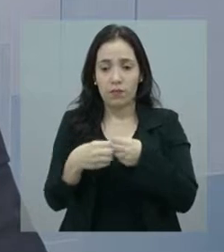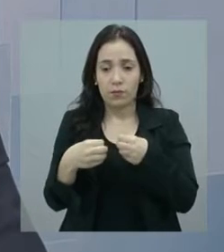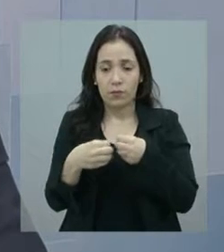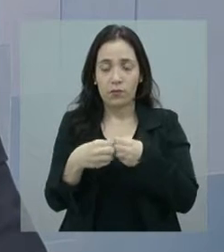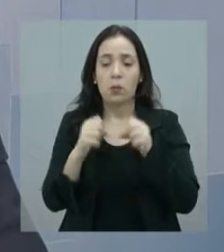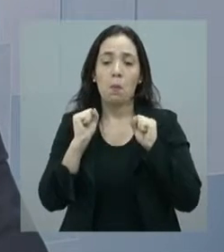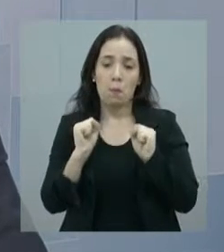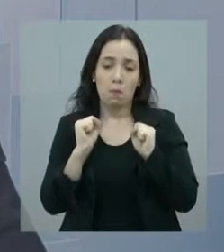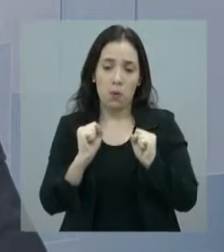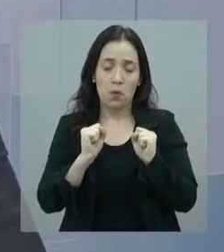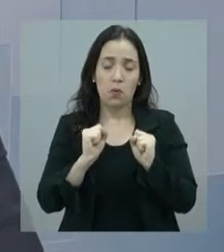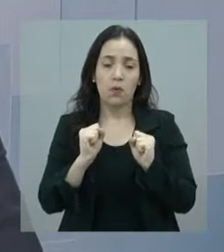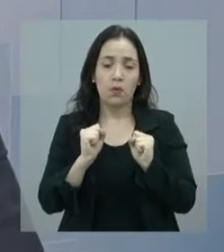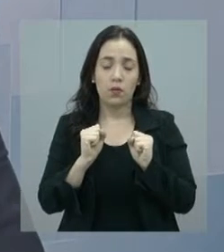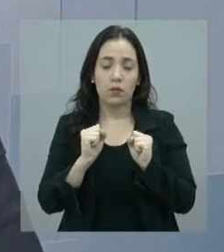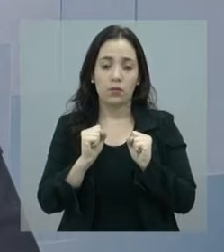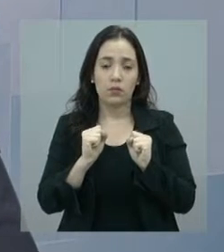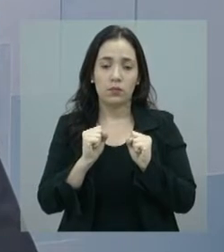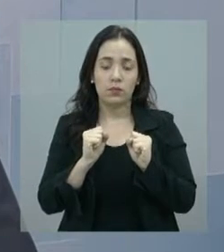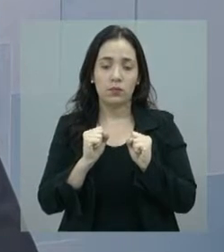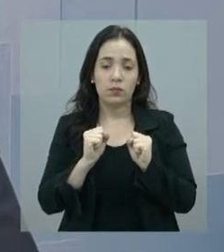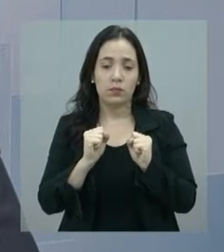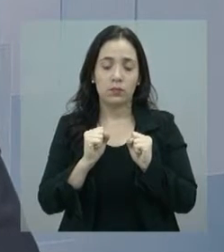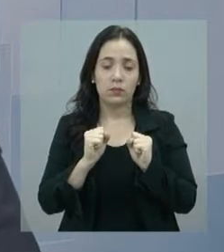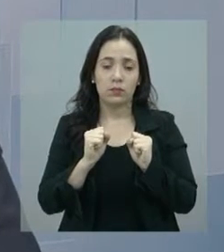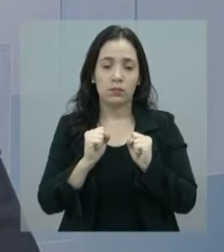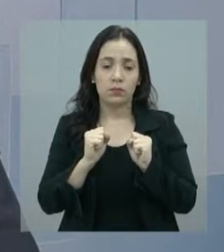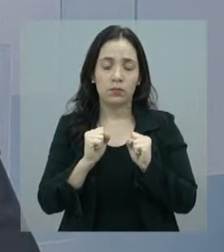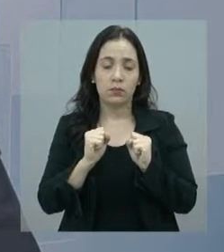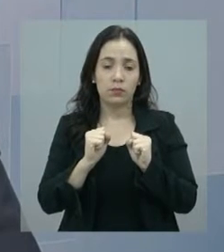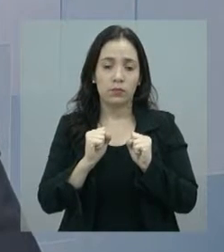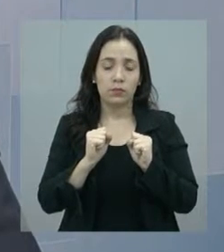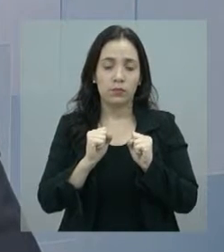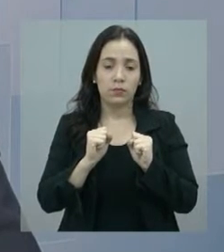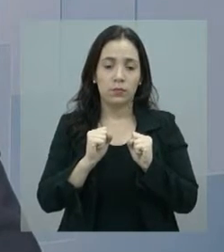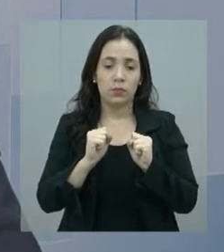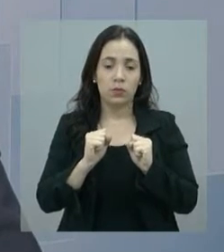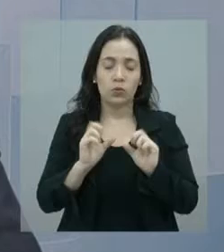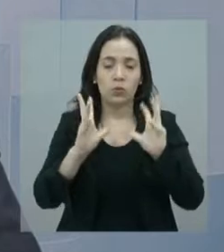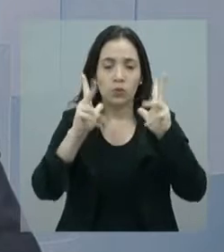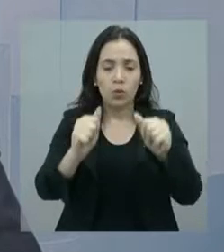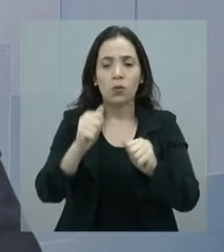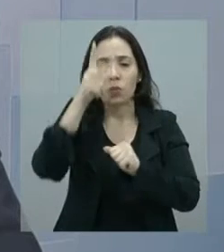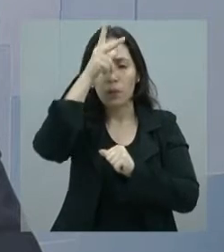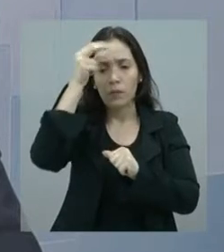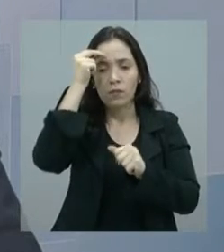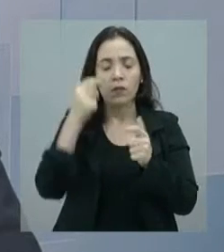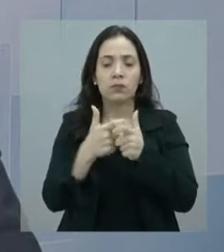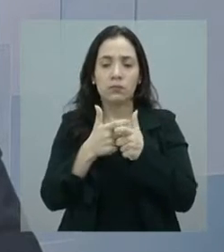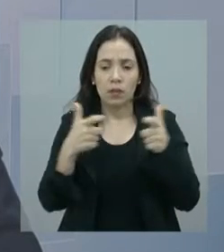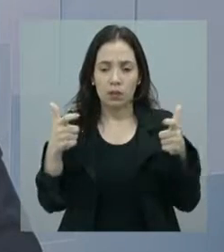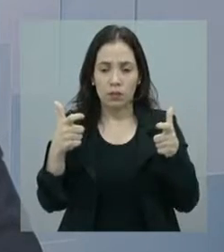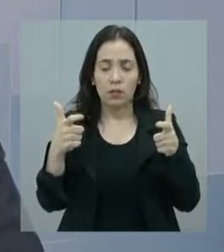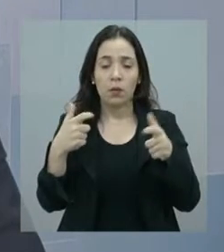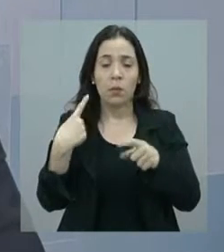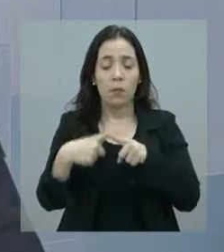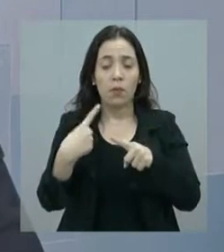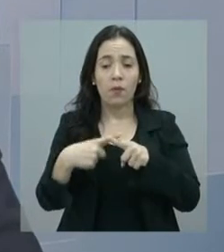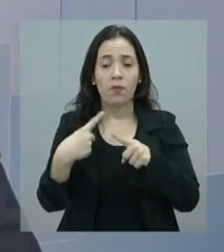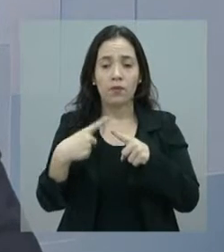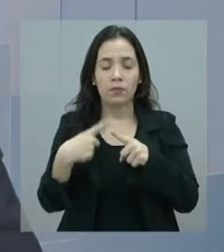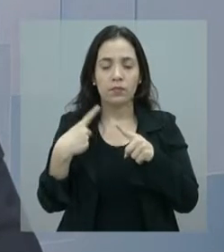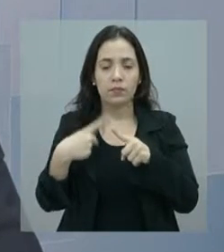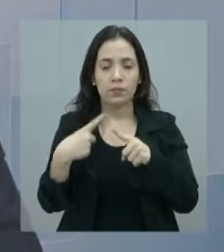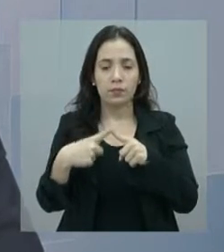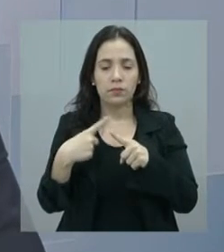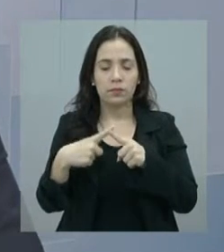possa acompanhar. Mas, sobretudo, ele tem que ter a credibilidade de todos os prefeitos, da maioria deles. Porque muitas vezes começa a ter